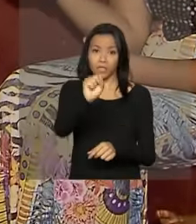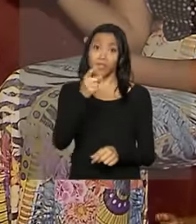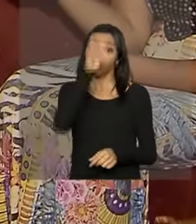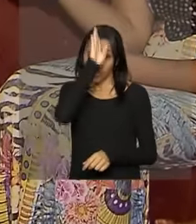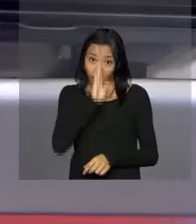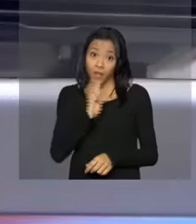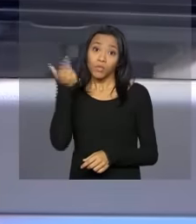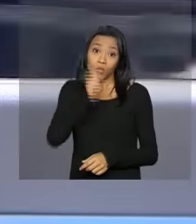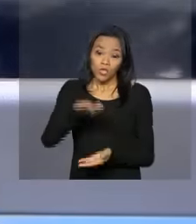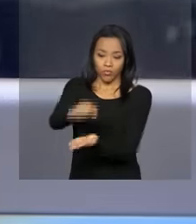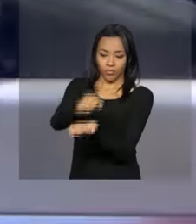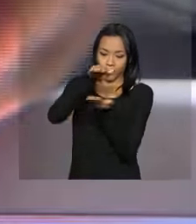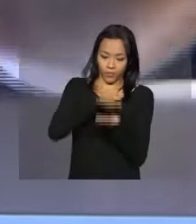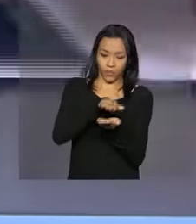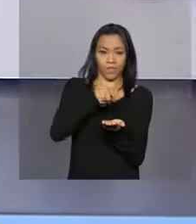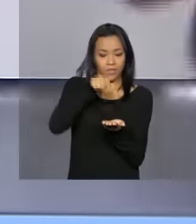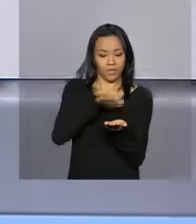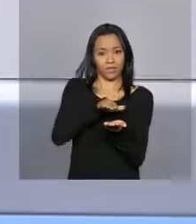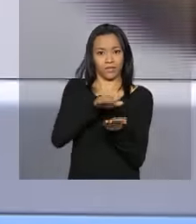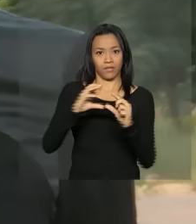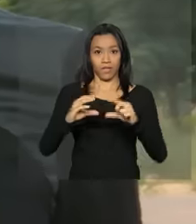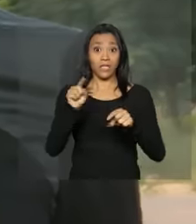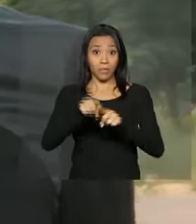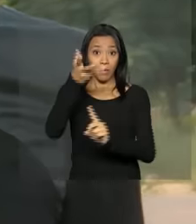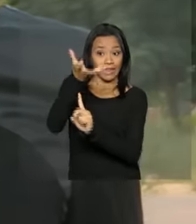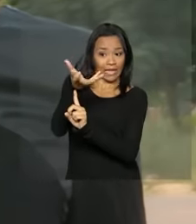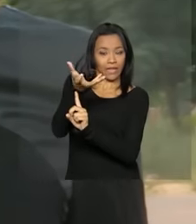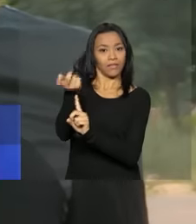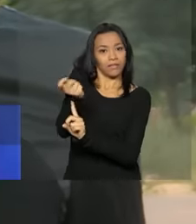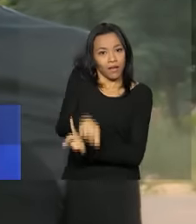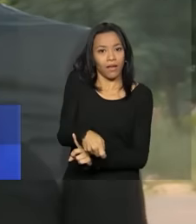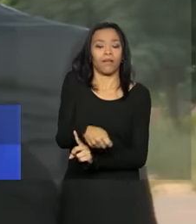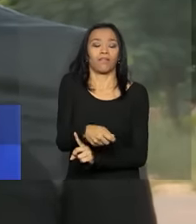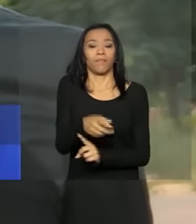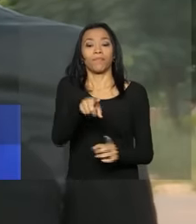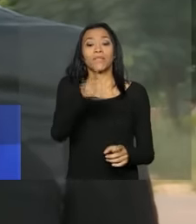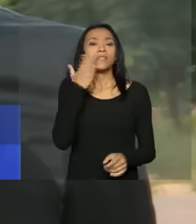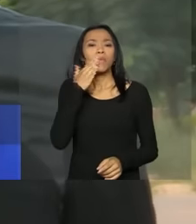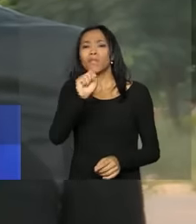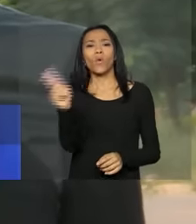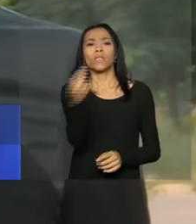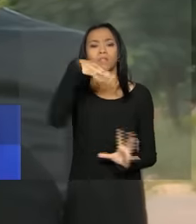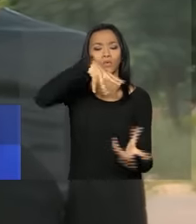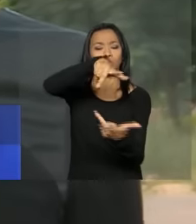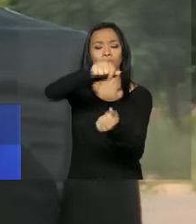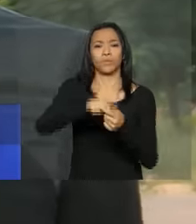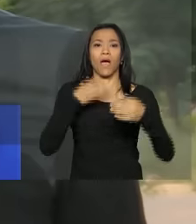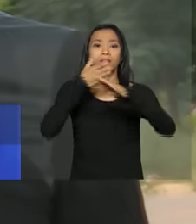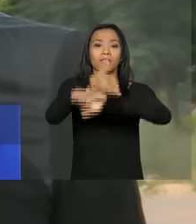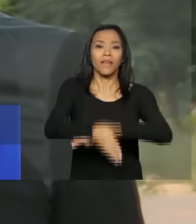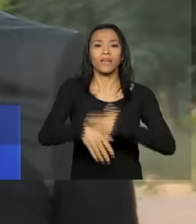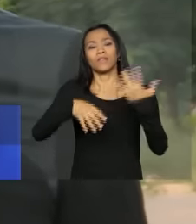kit digital com um conversor de sinal e uma antena acompanhar o que está acontecendo no mundo acesso a serviços